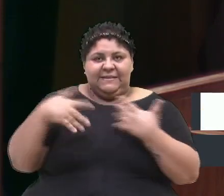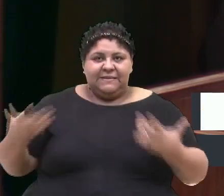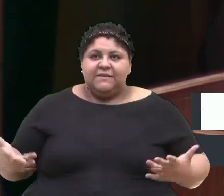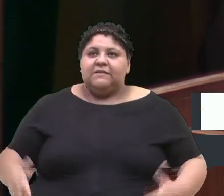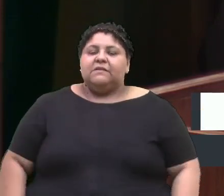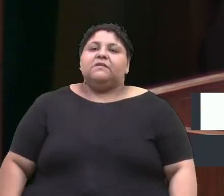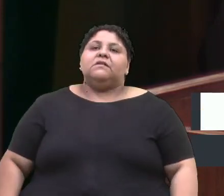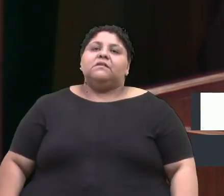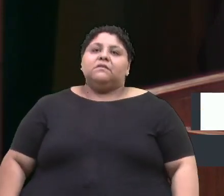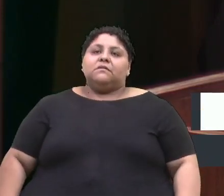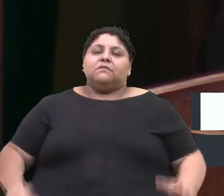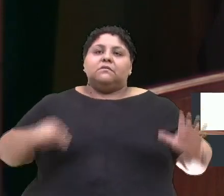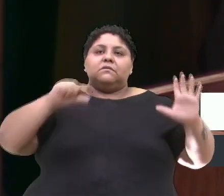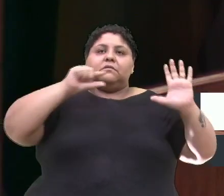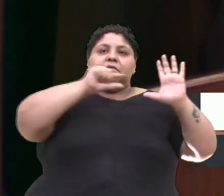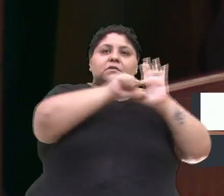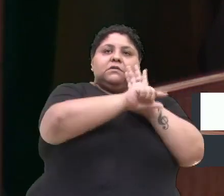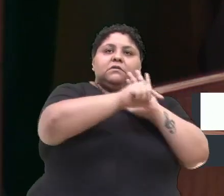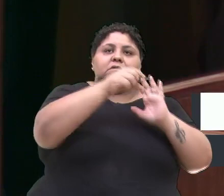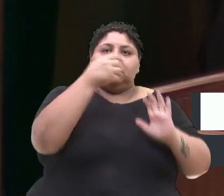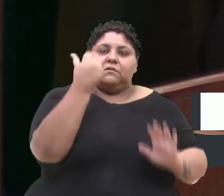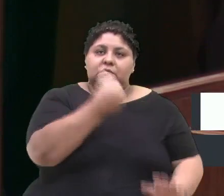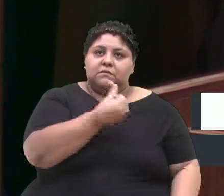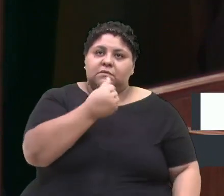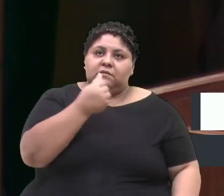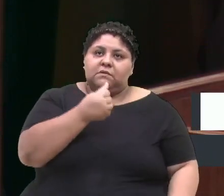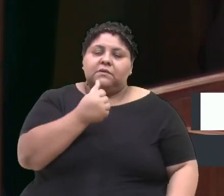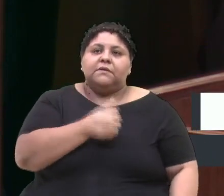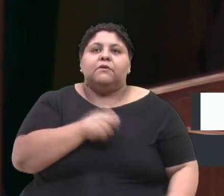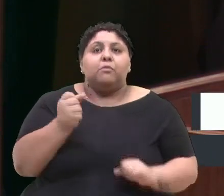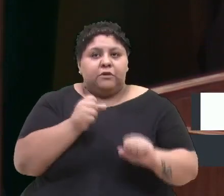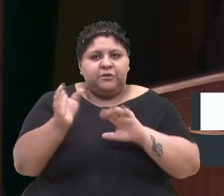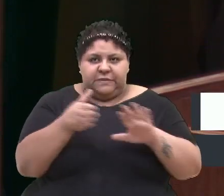No artigo 6º, pode passar, Jenny.